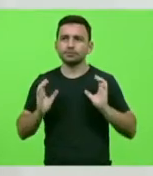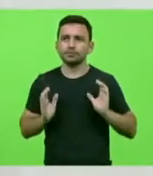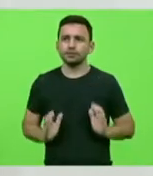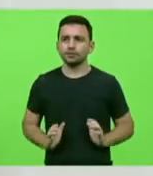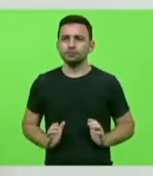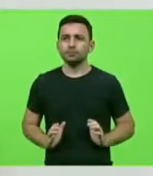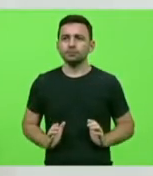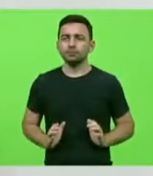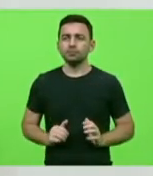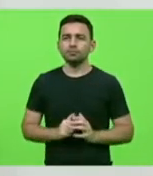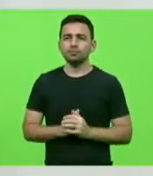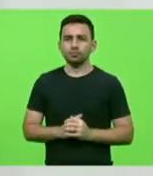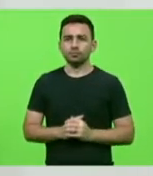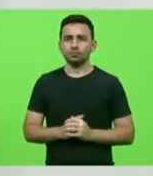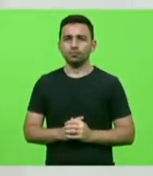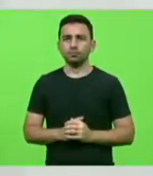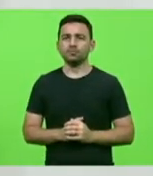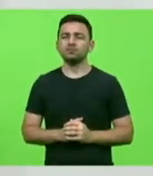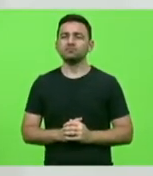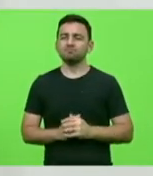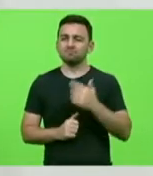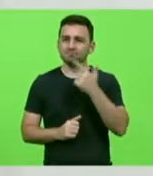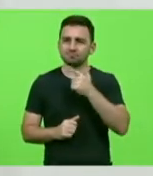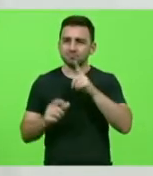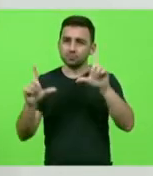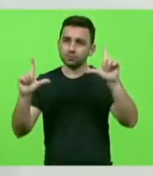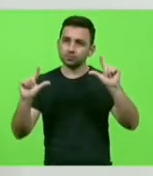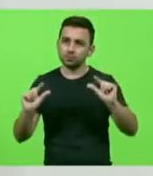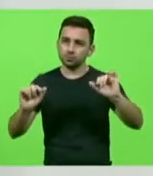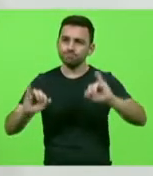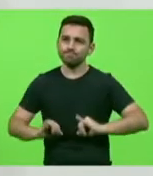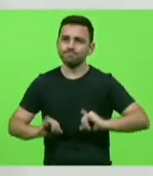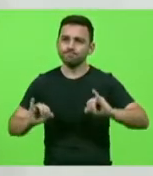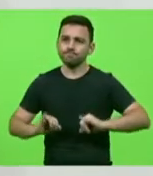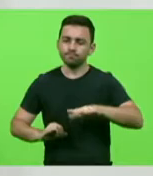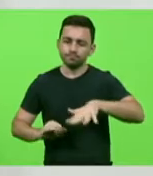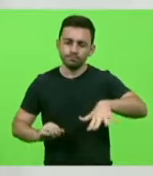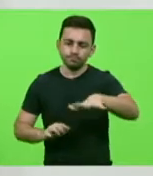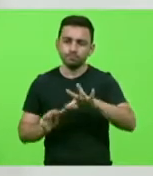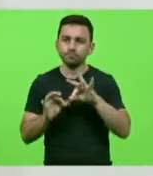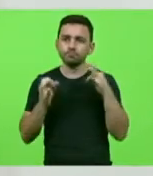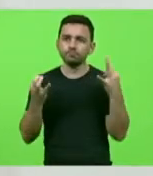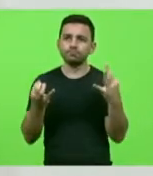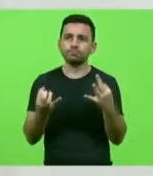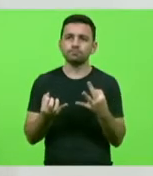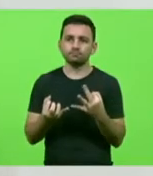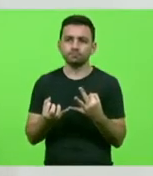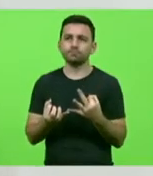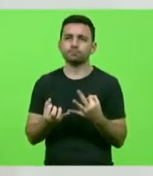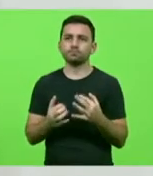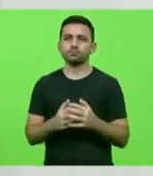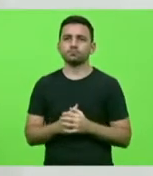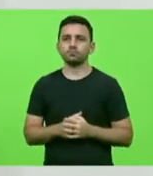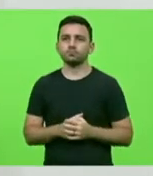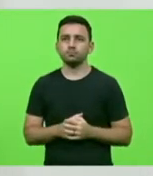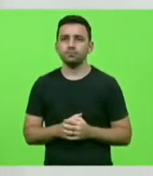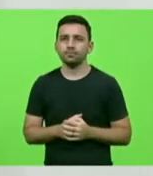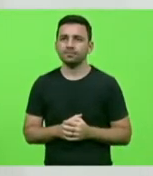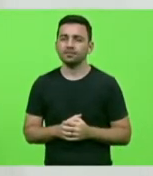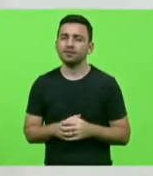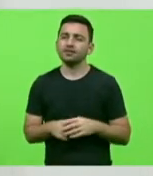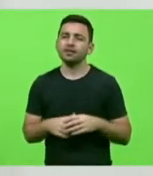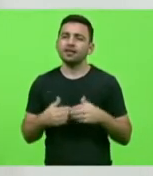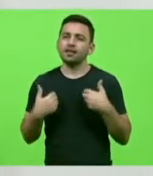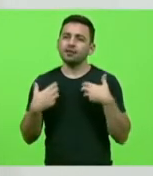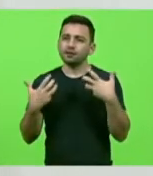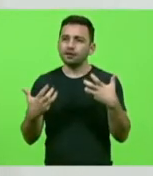em diminuir o sofrimento das famílias. Então, dessa maneira, eu